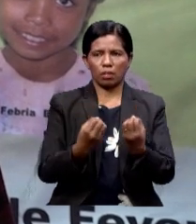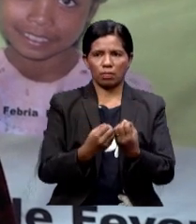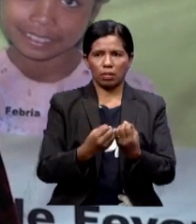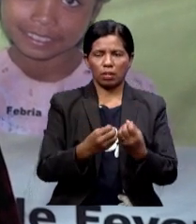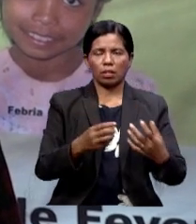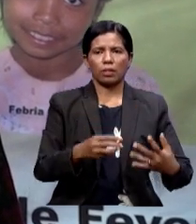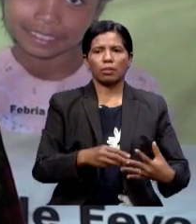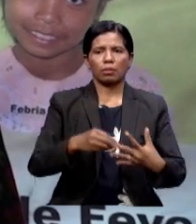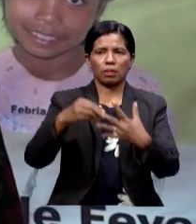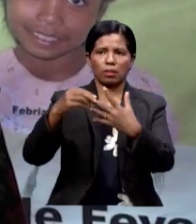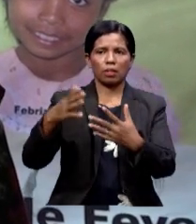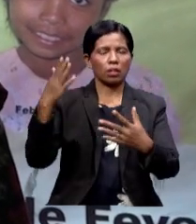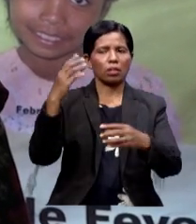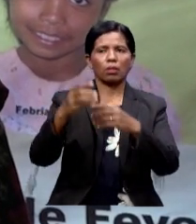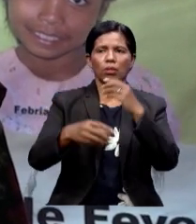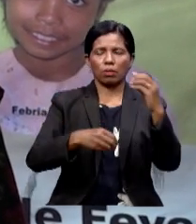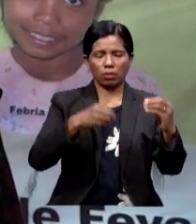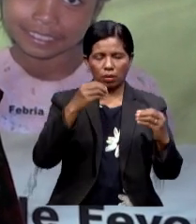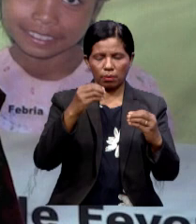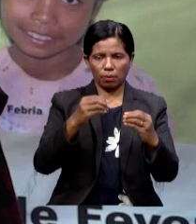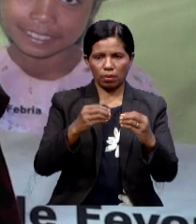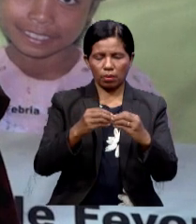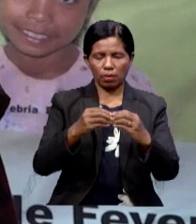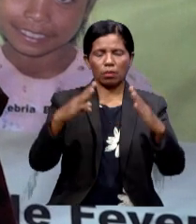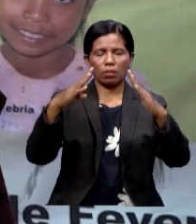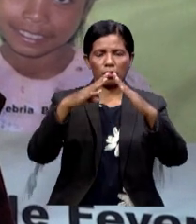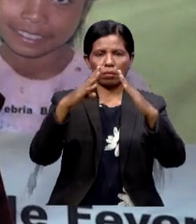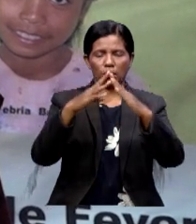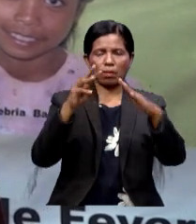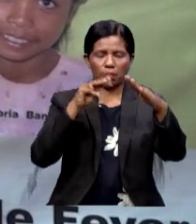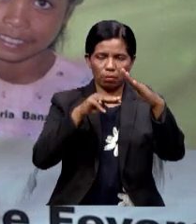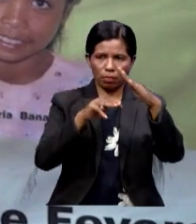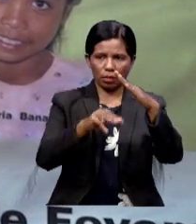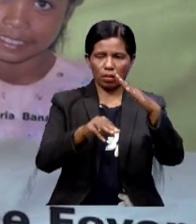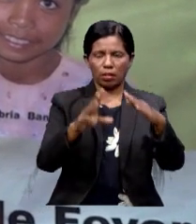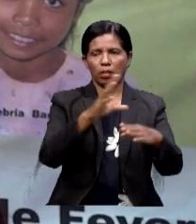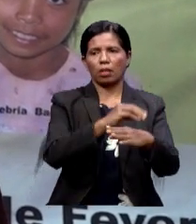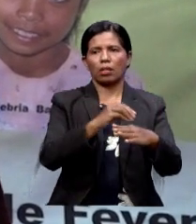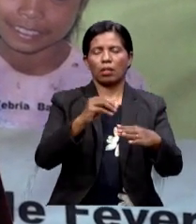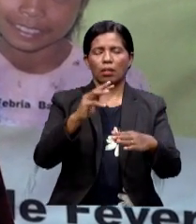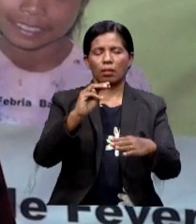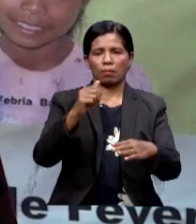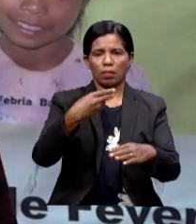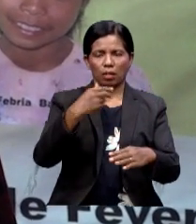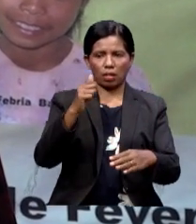oficial, ona, quando vá, uma marra um topones, cutete, roma rata nia.